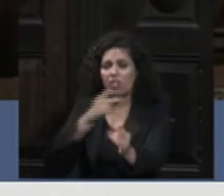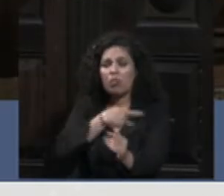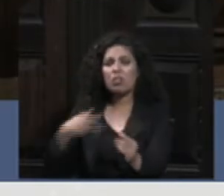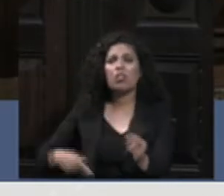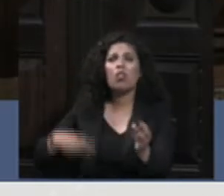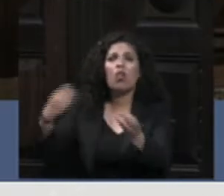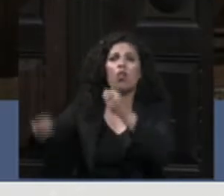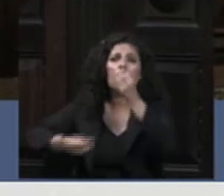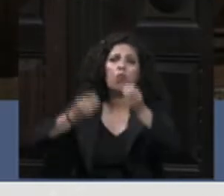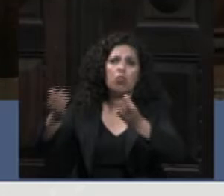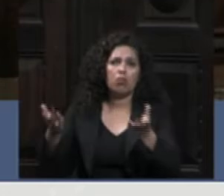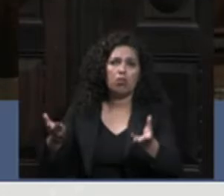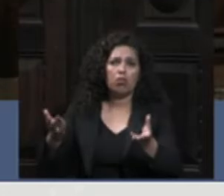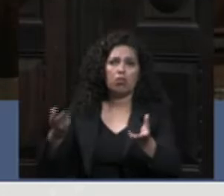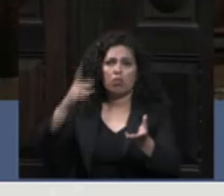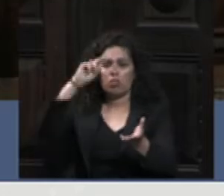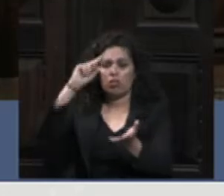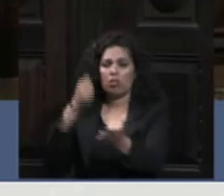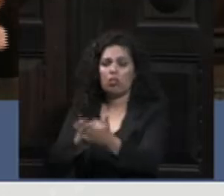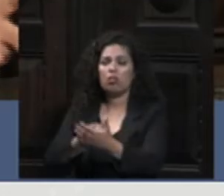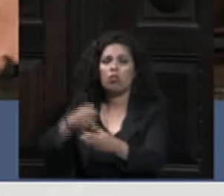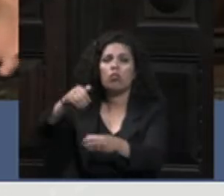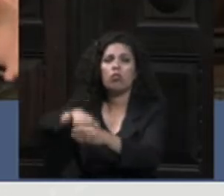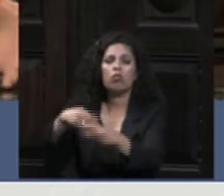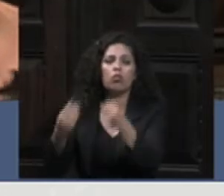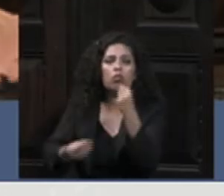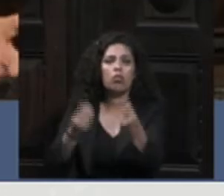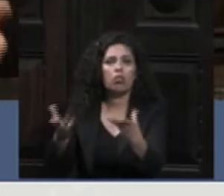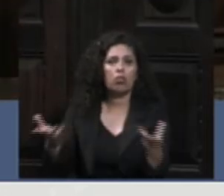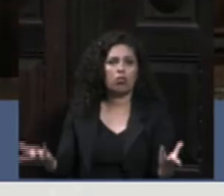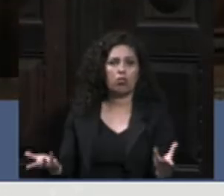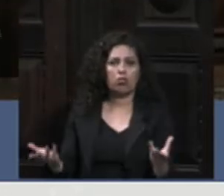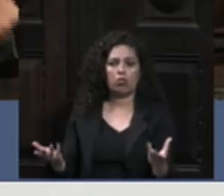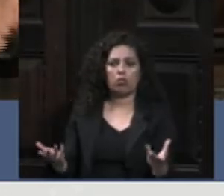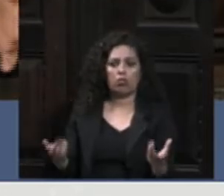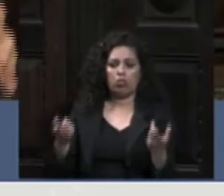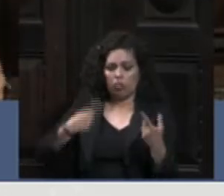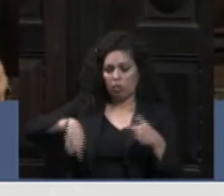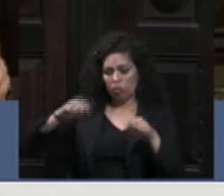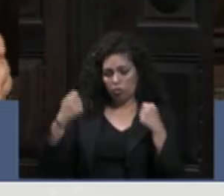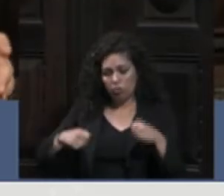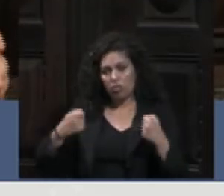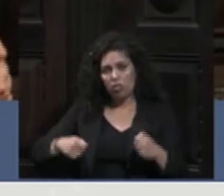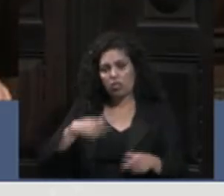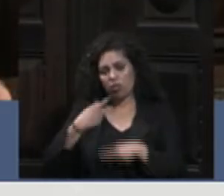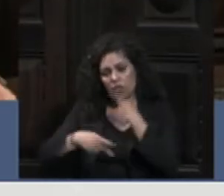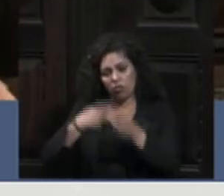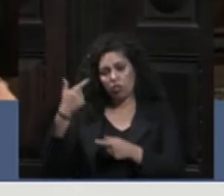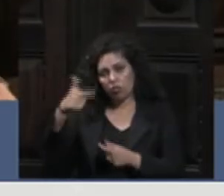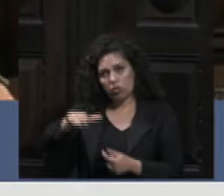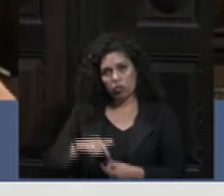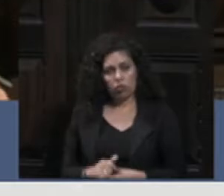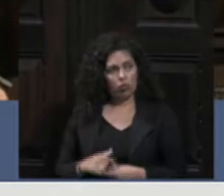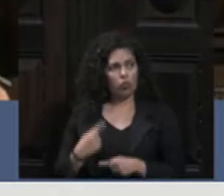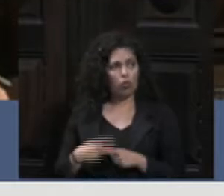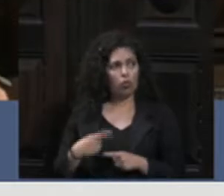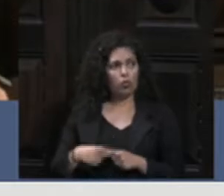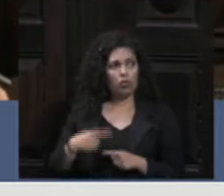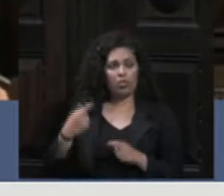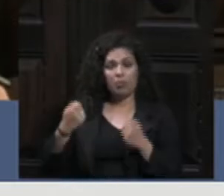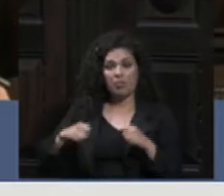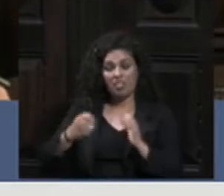nesse tema, porque é necessário a unidade de forças para tirar o